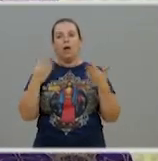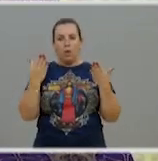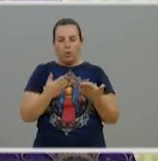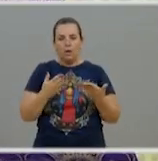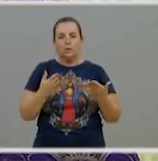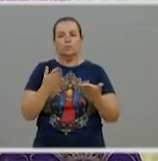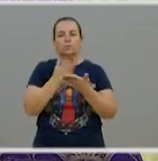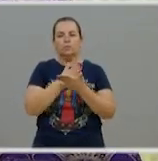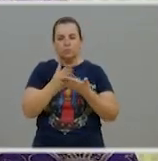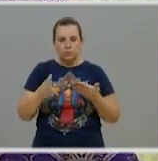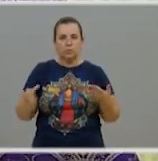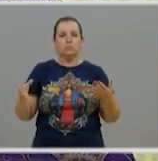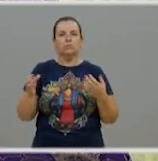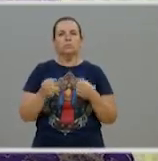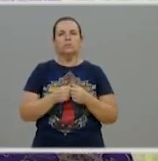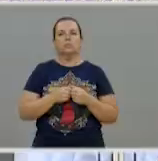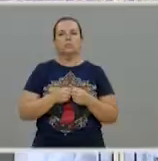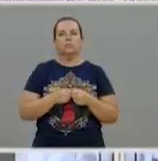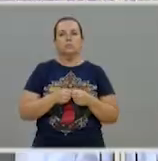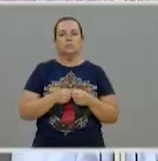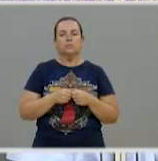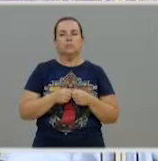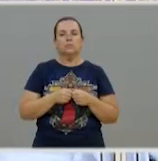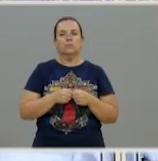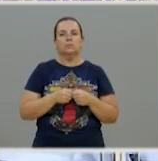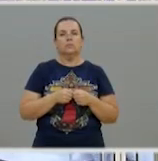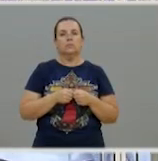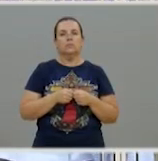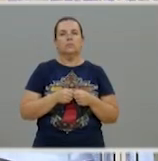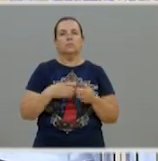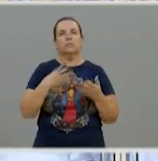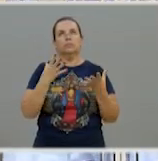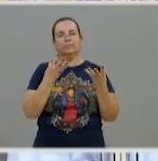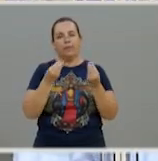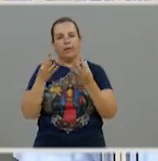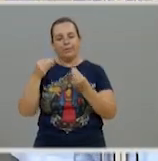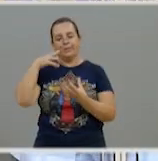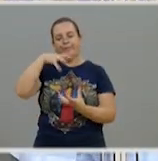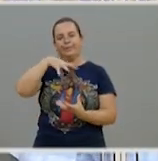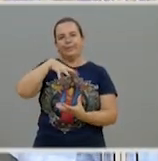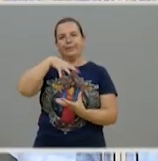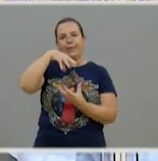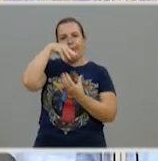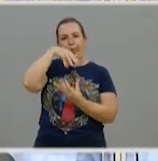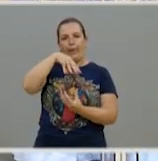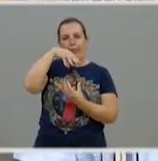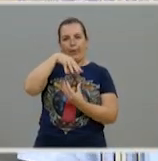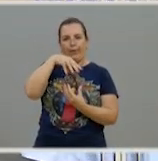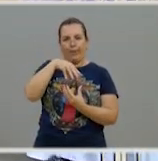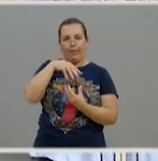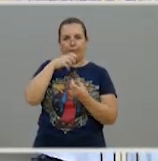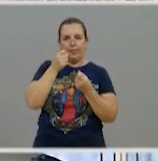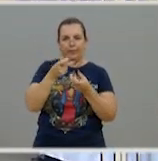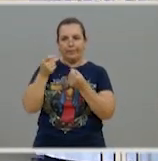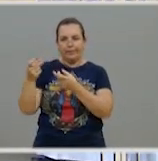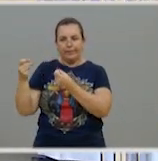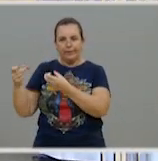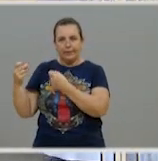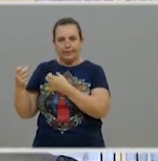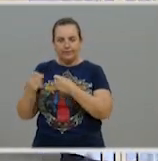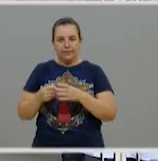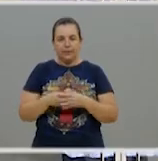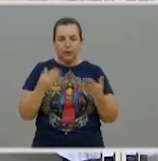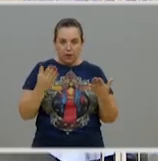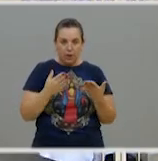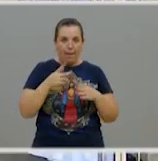já começou com a prateleira cheia de chocolate para vender, ó, coisa, né? Você percebe que a gente não